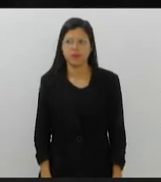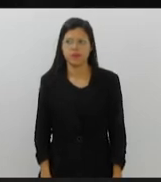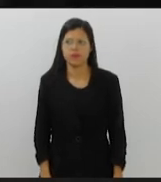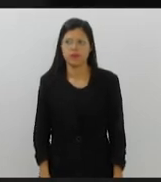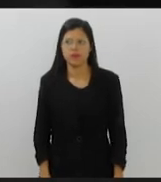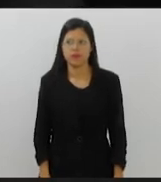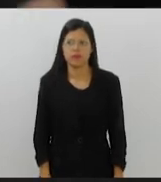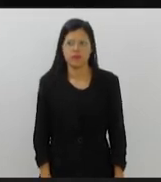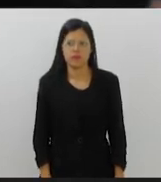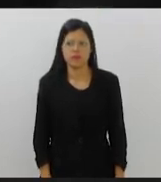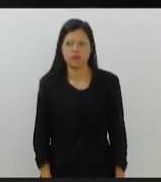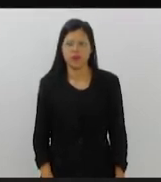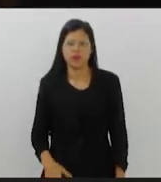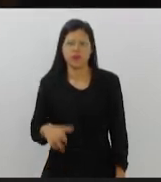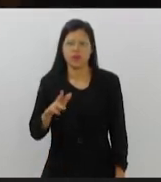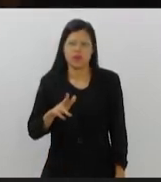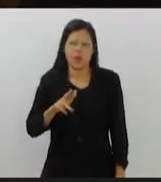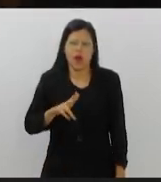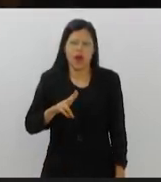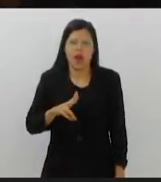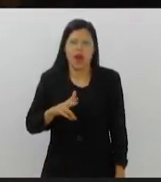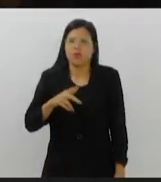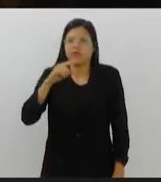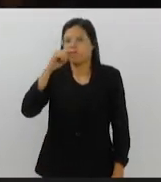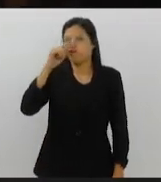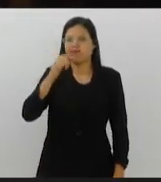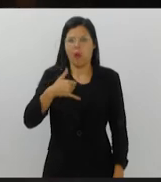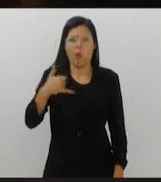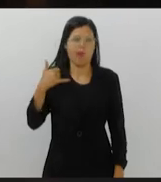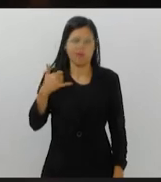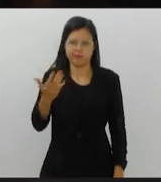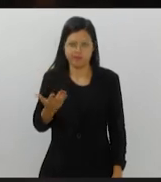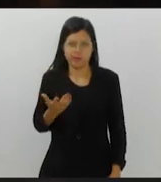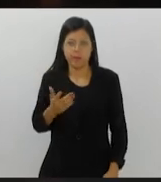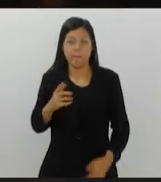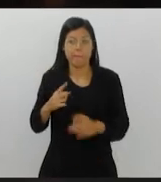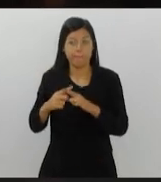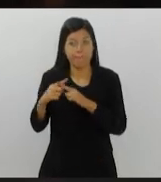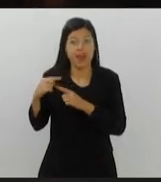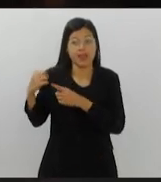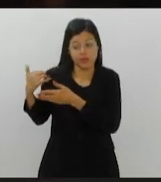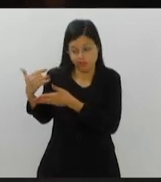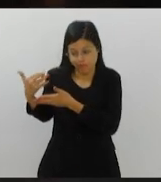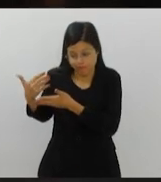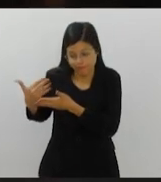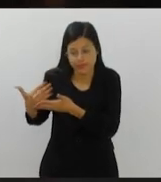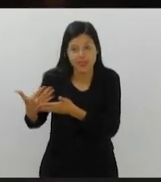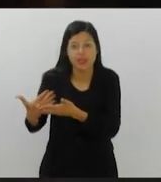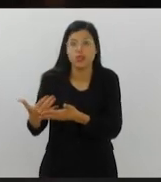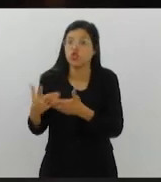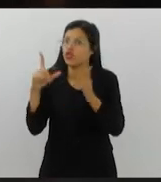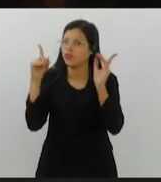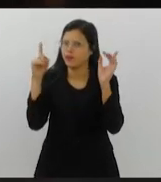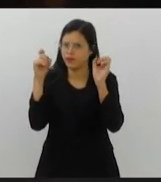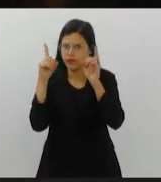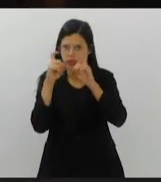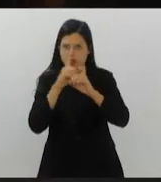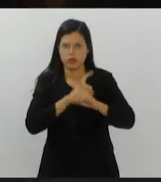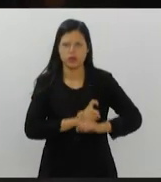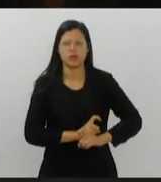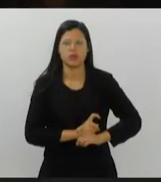Não é para me gabar, mas a minha trajetória foi muito dura. E eu fiquei muito